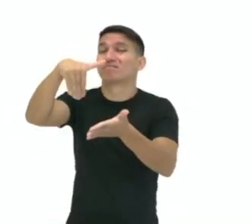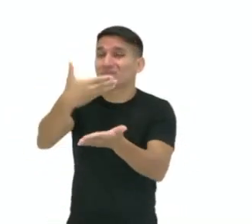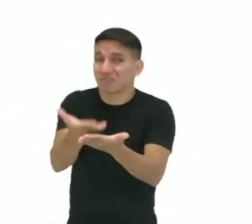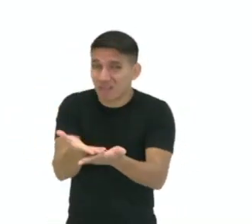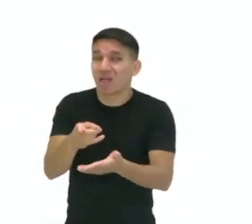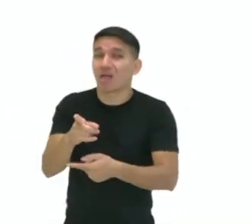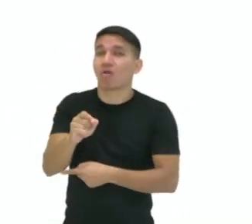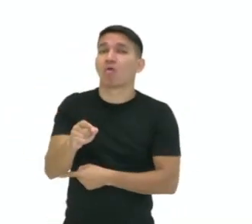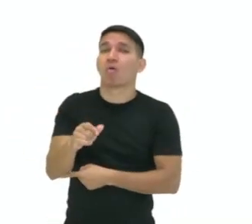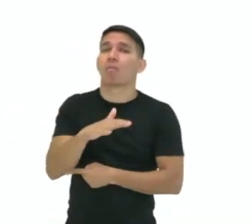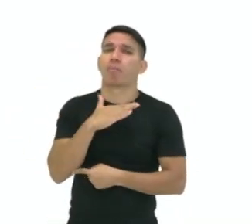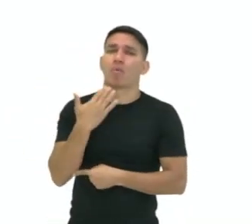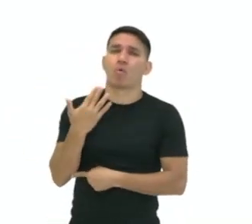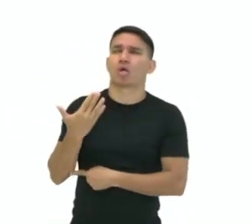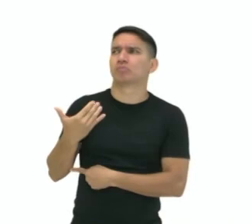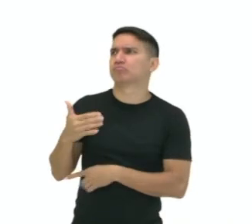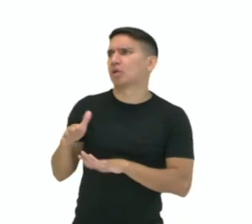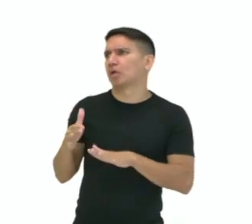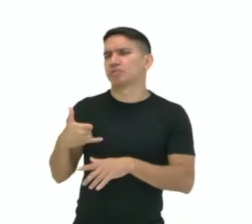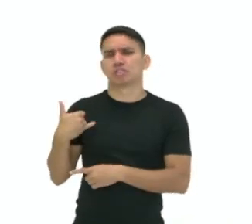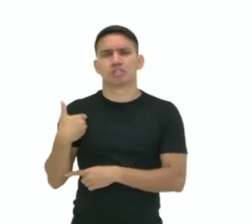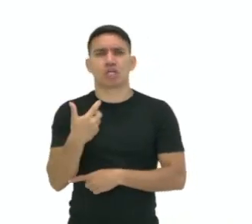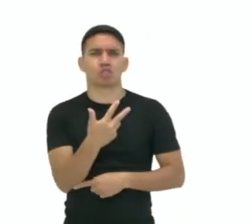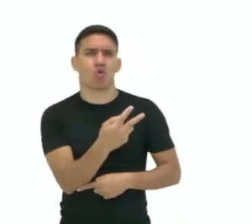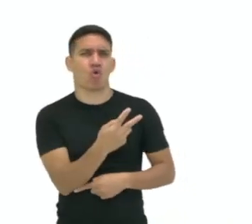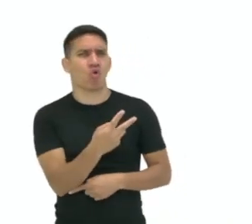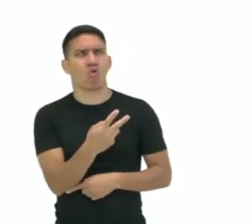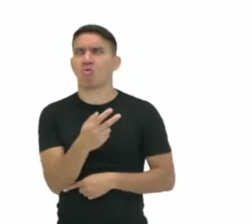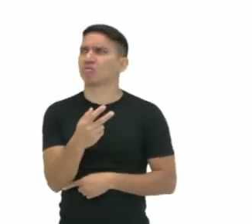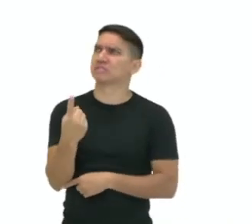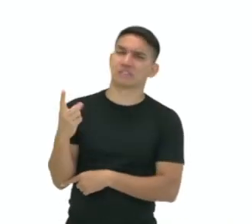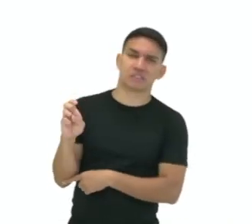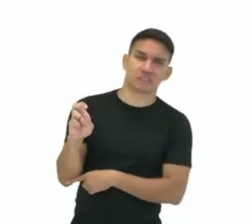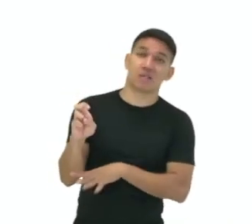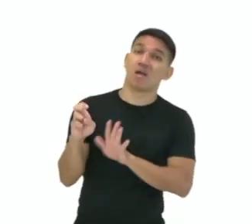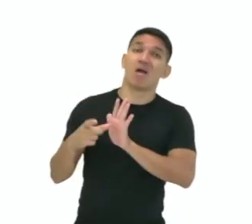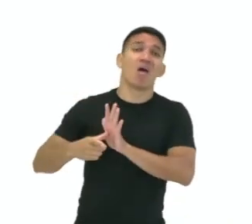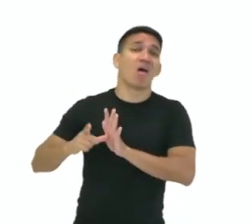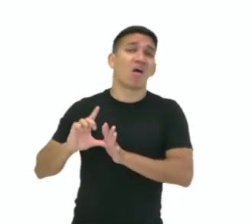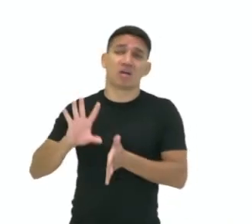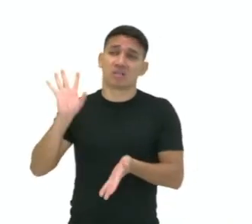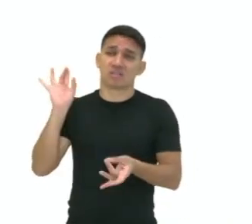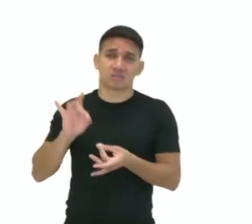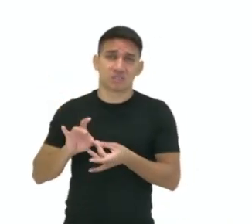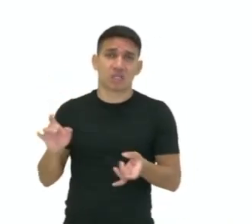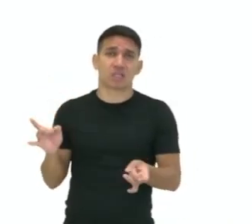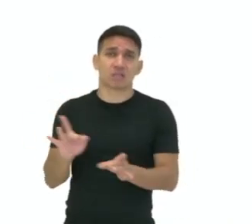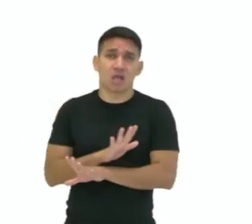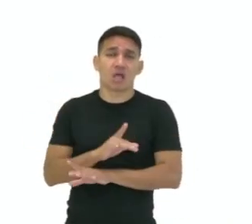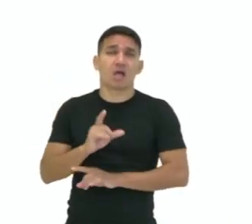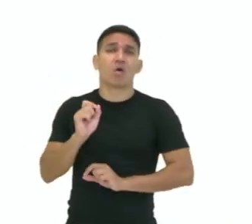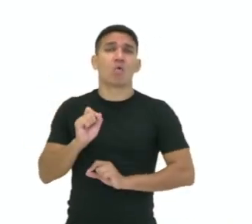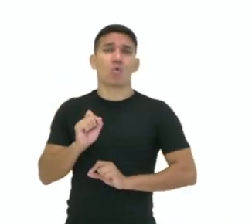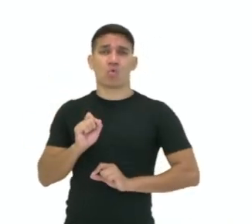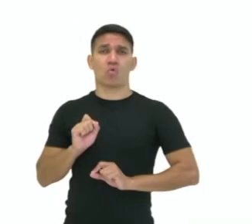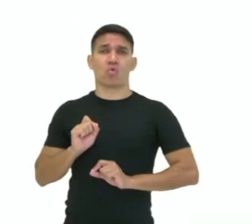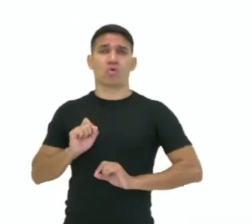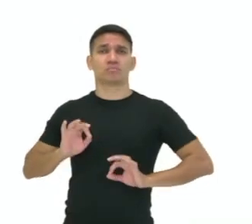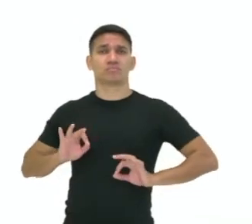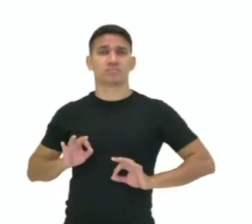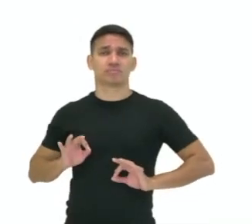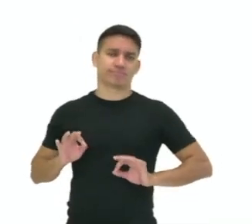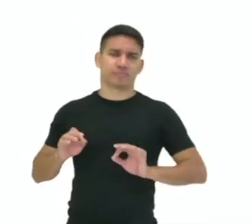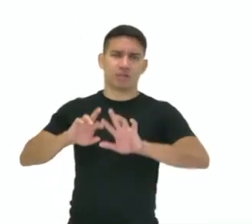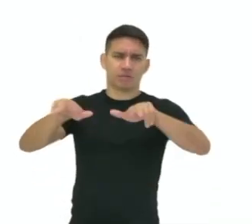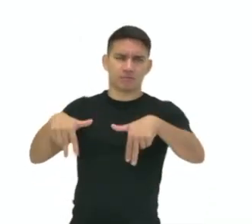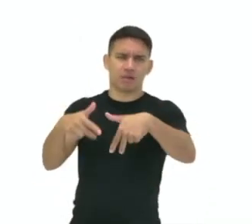dos 12 aos 15 anos, isto é, antes da maturidade sexual. Essa doença afeta crianças do sexo feminino ou